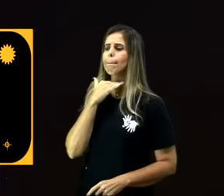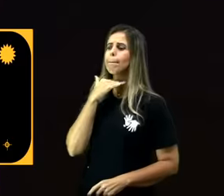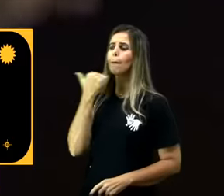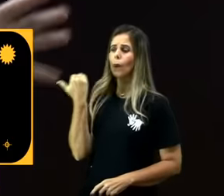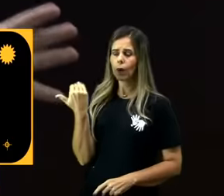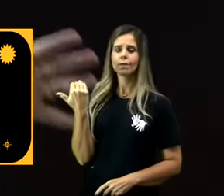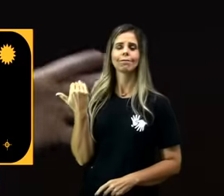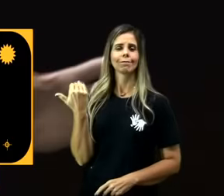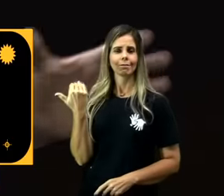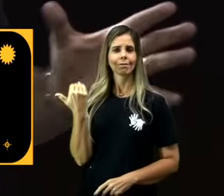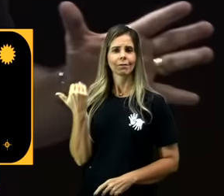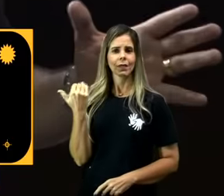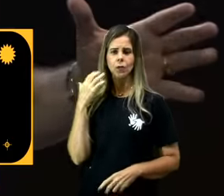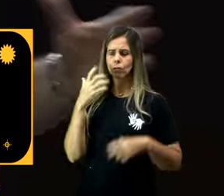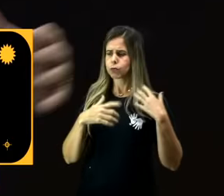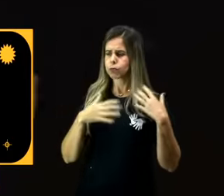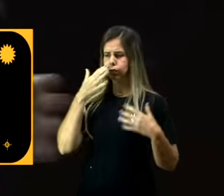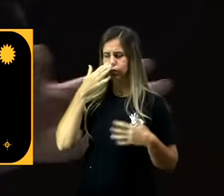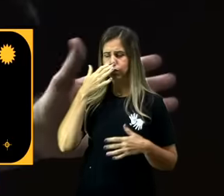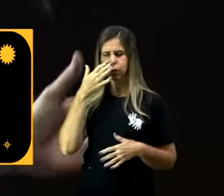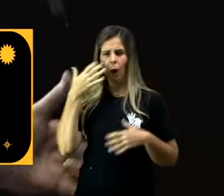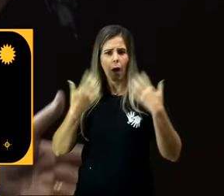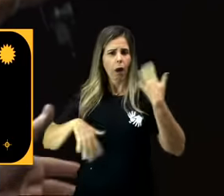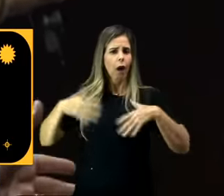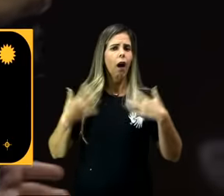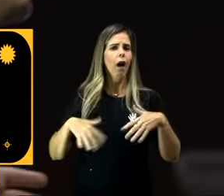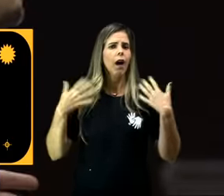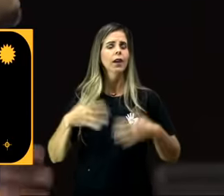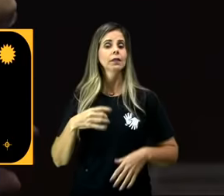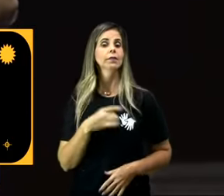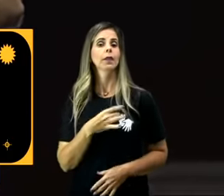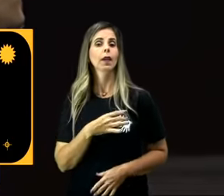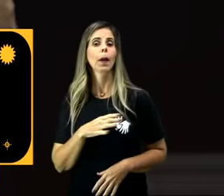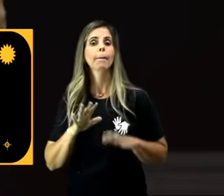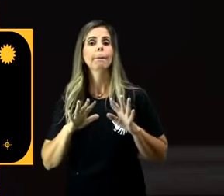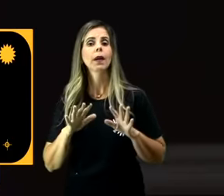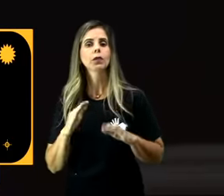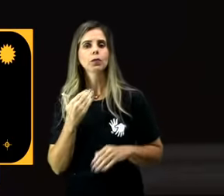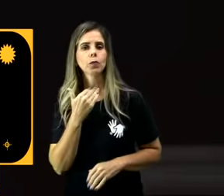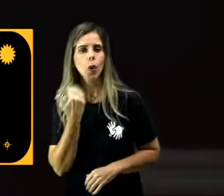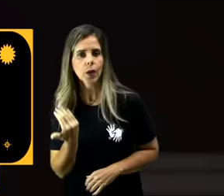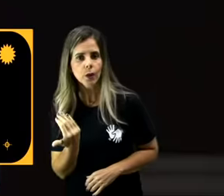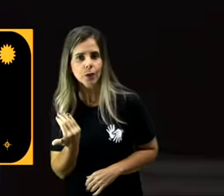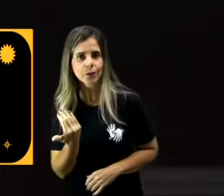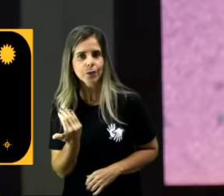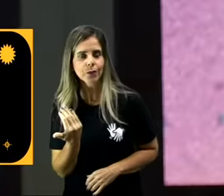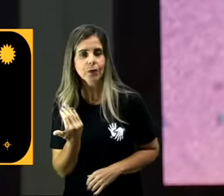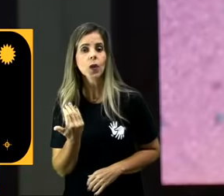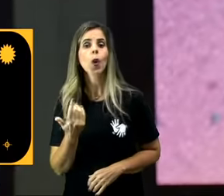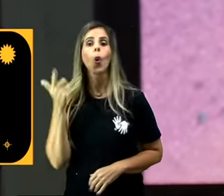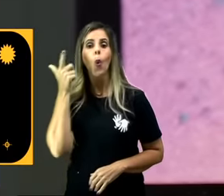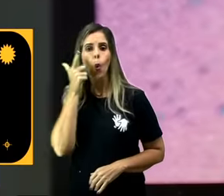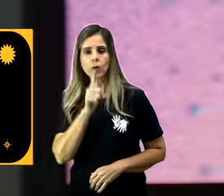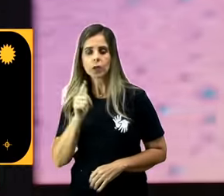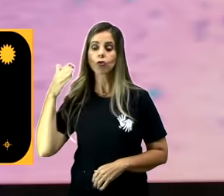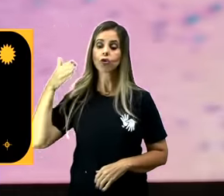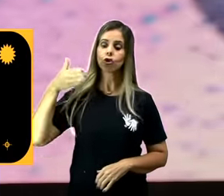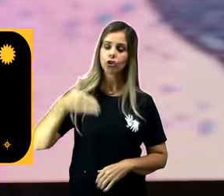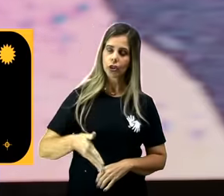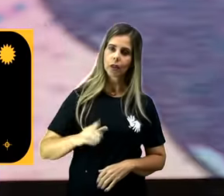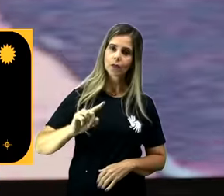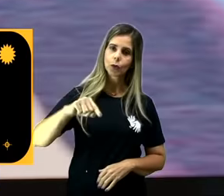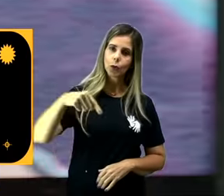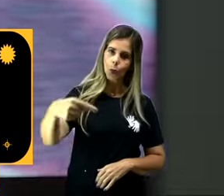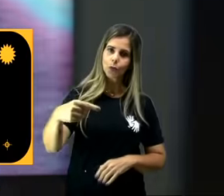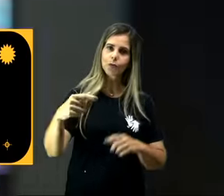estavam desesperados, sim ou não? Aí a pergunta, morreu? Chegou do outro lado? Então pega na mão de alguém e diga assim: tu vai chegar, meu